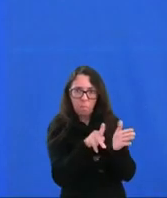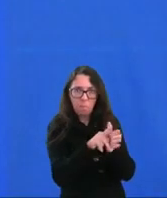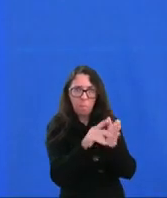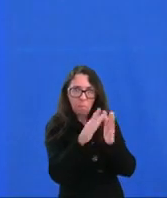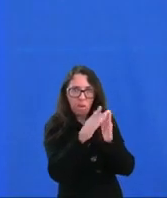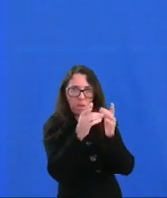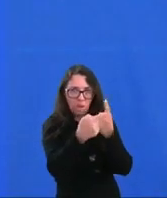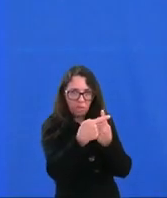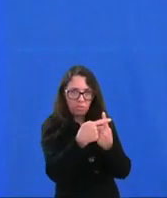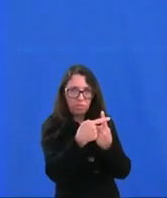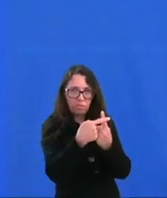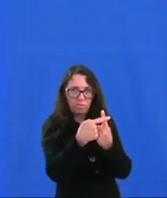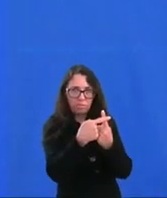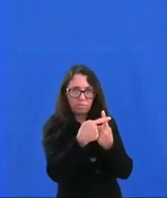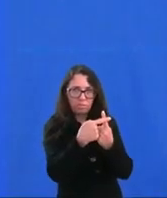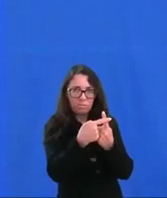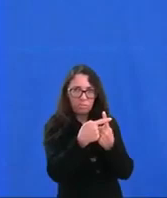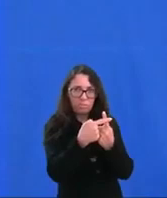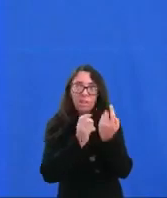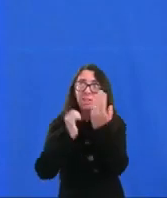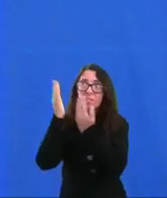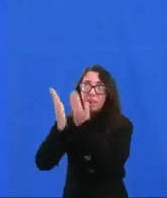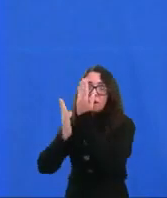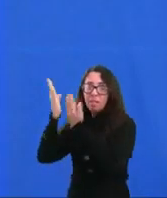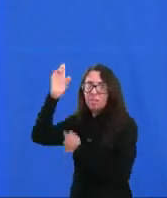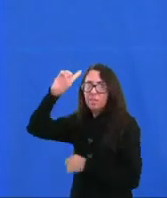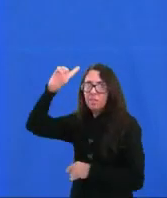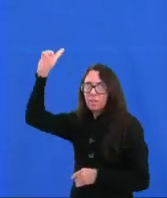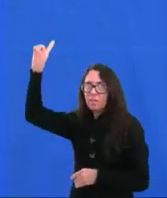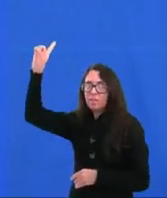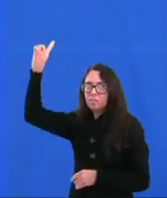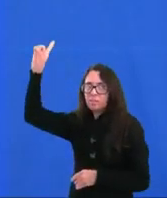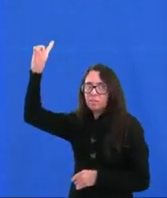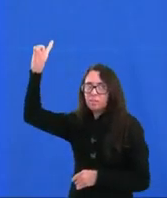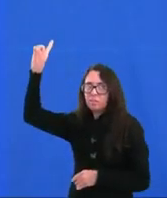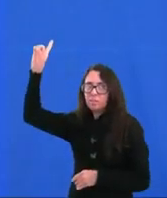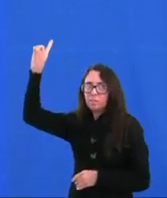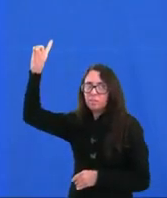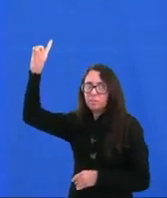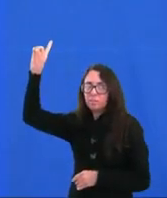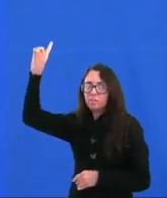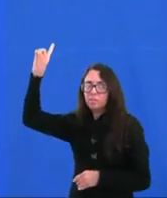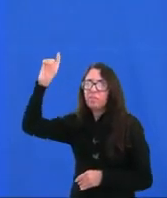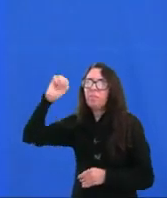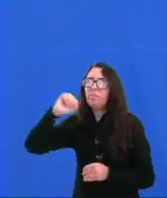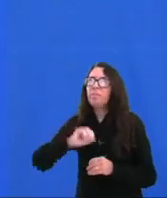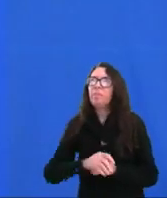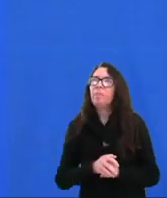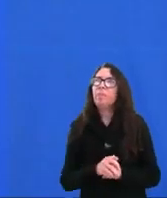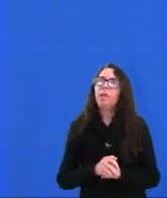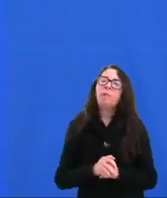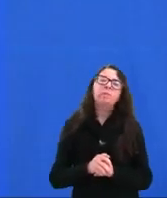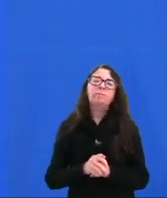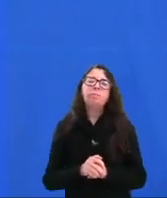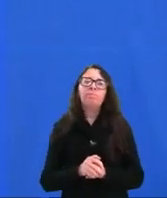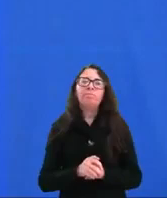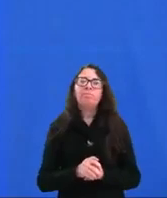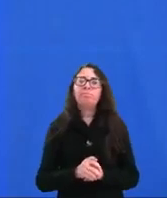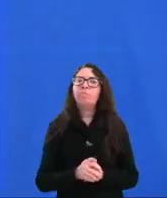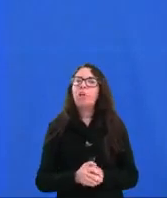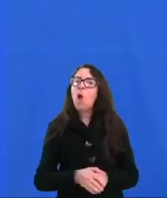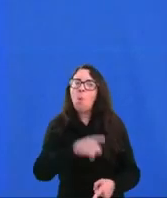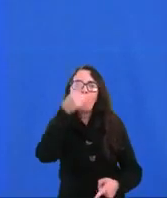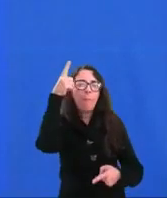Desde que a igreja esteja fazendo o trabalho de Deus, então, eu posso fazer, mesmo que eu transgrida